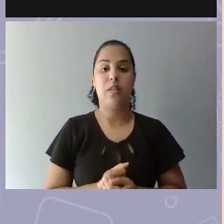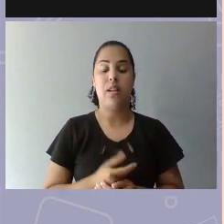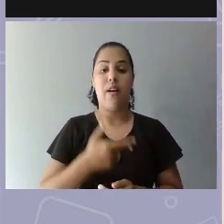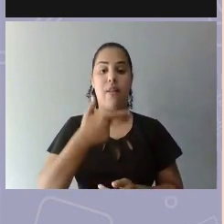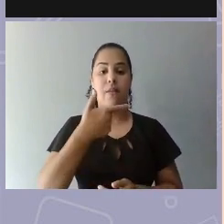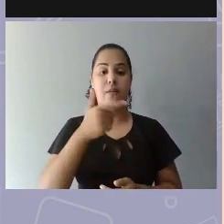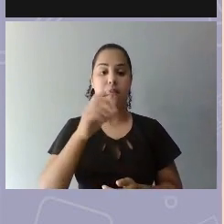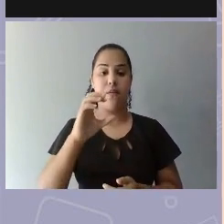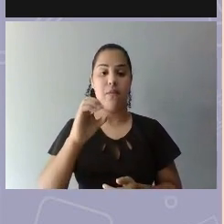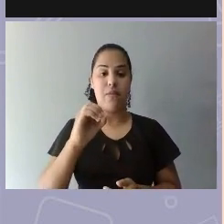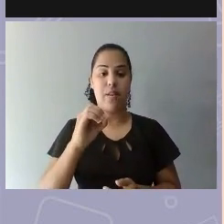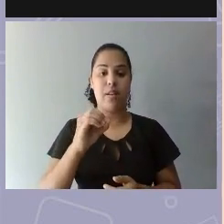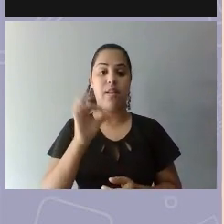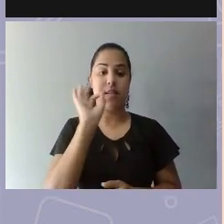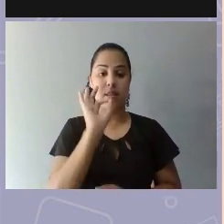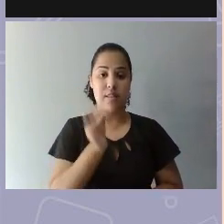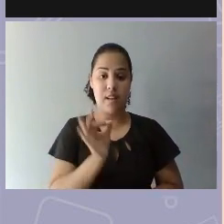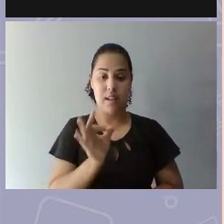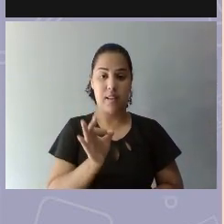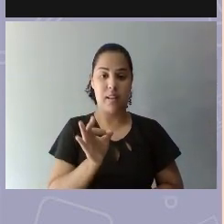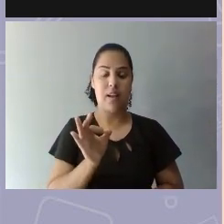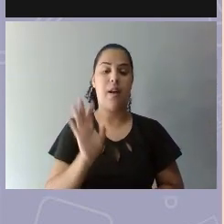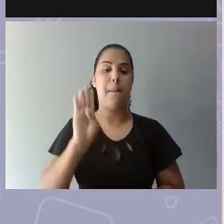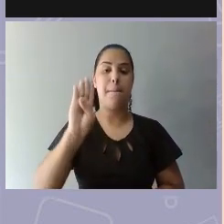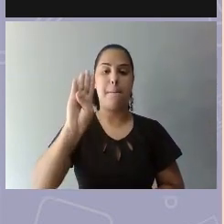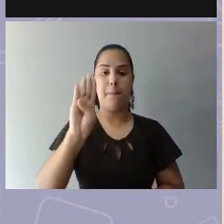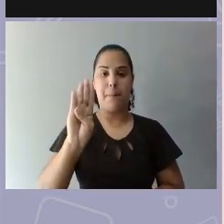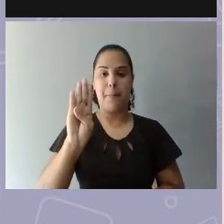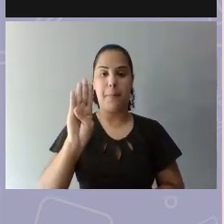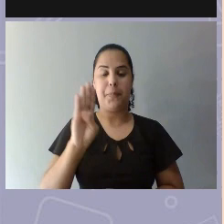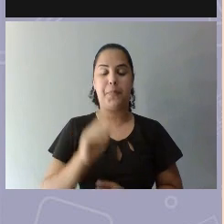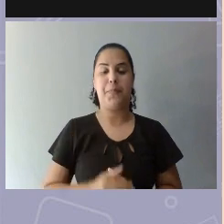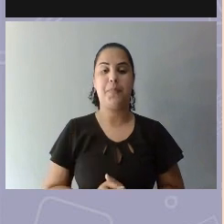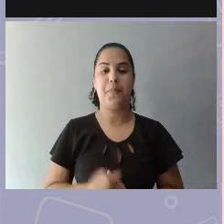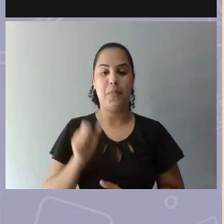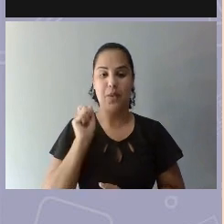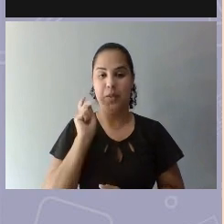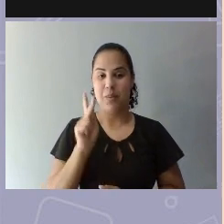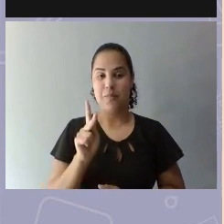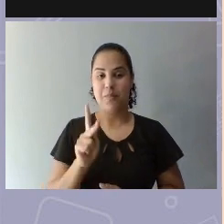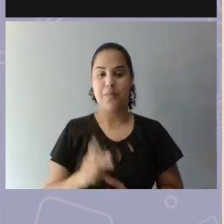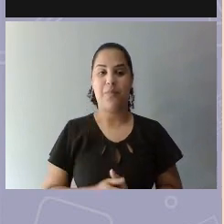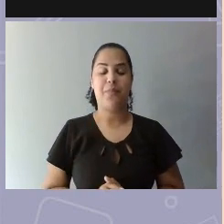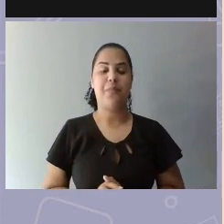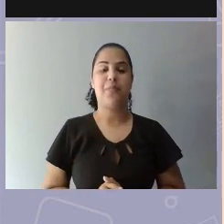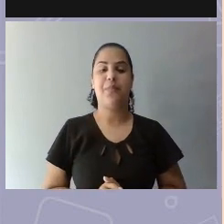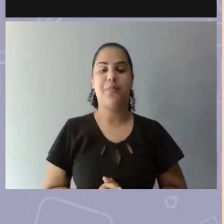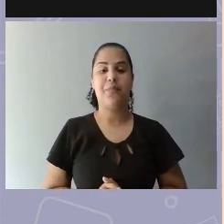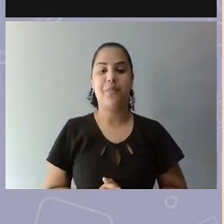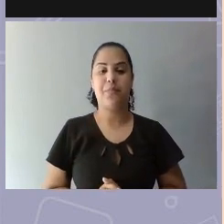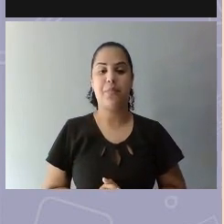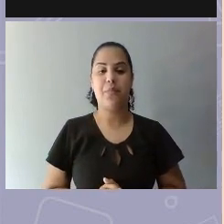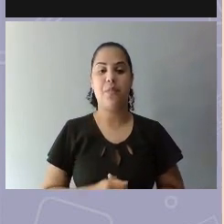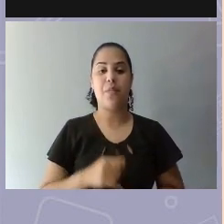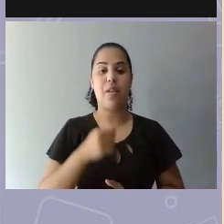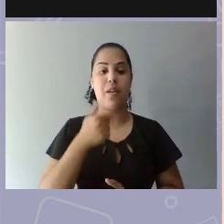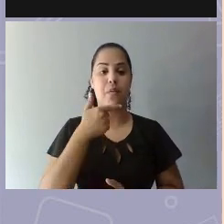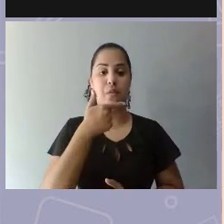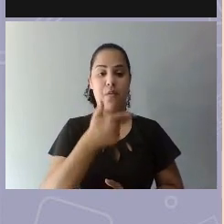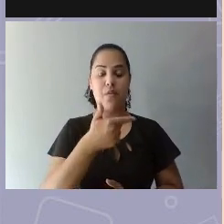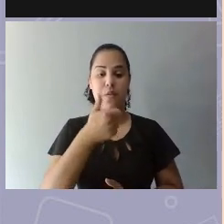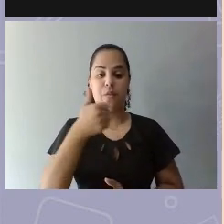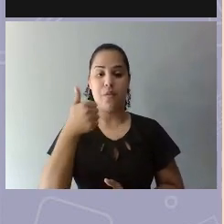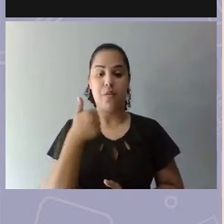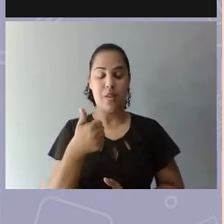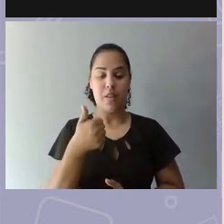alternativa correta letra B ok? então vamos lá para a próxima questão 21